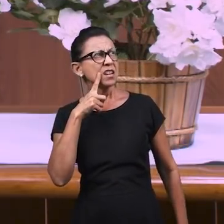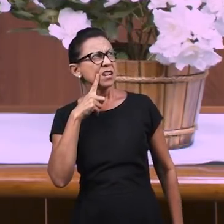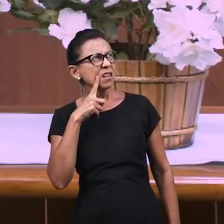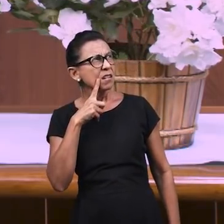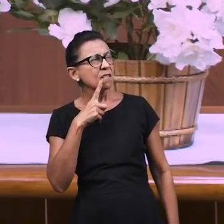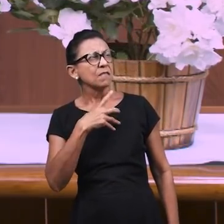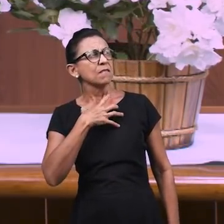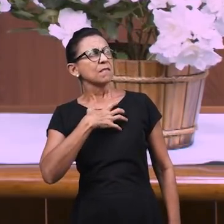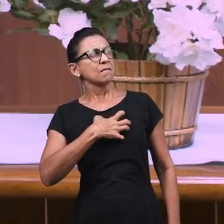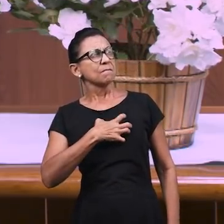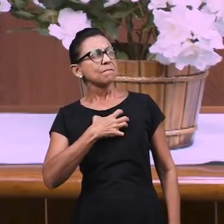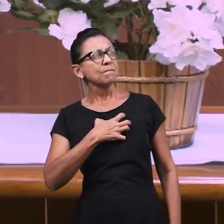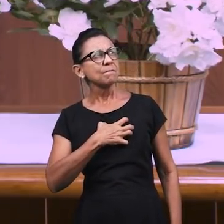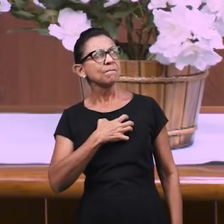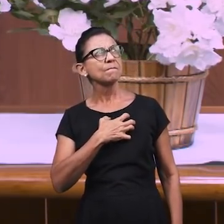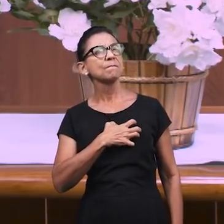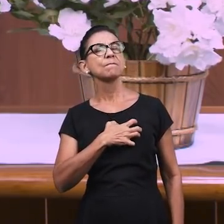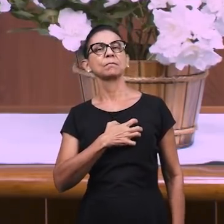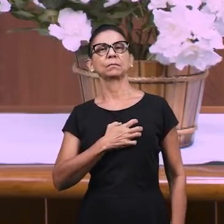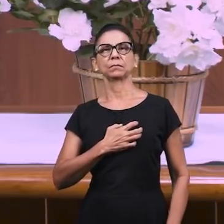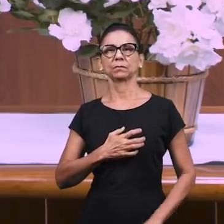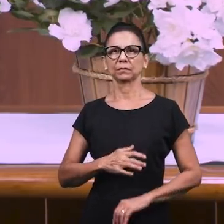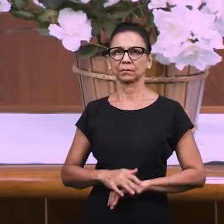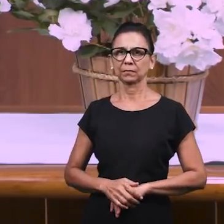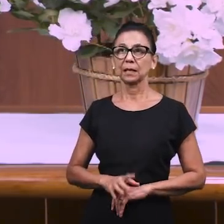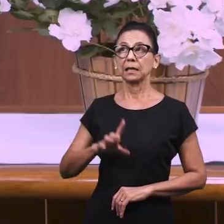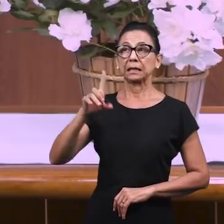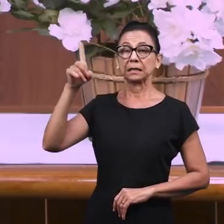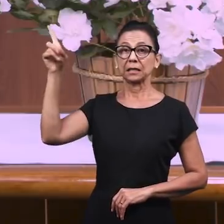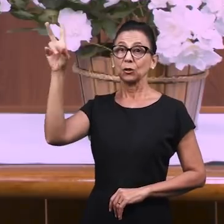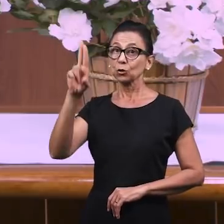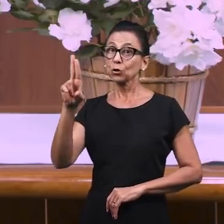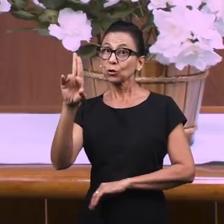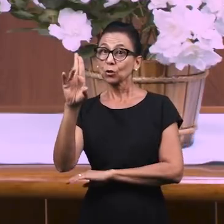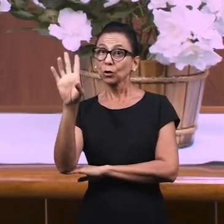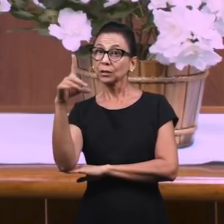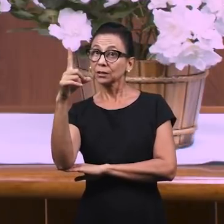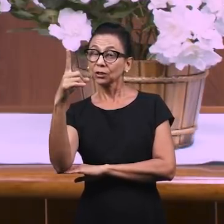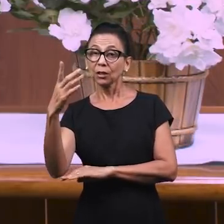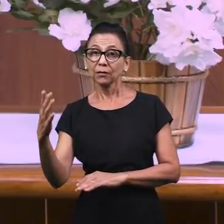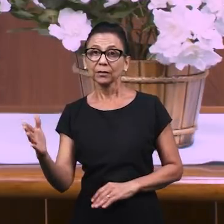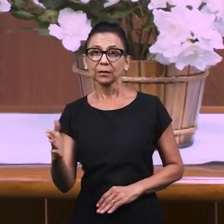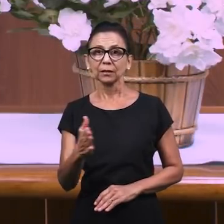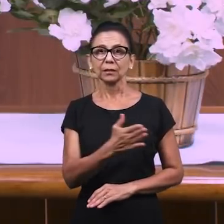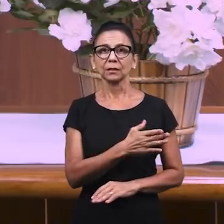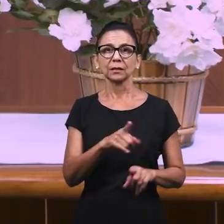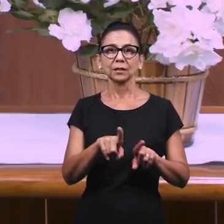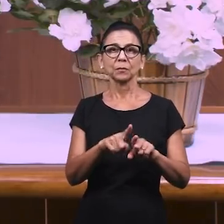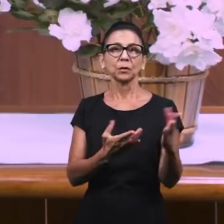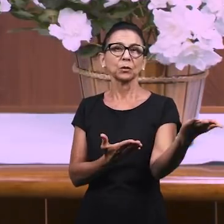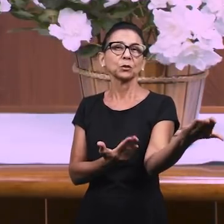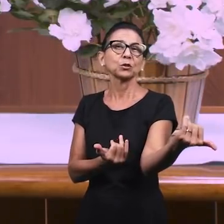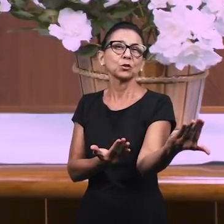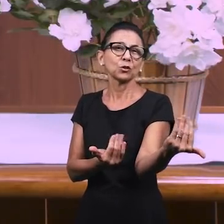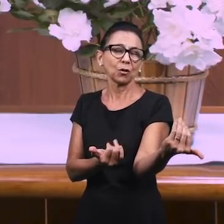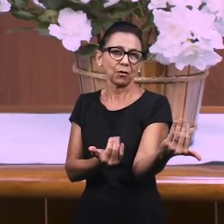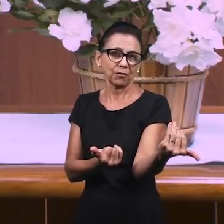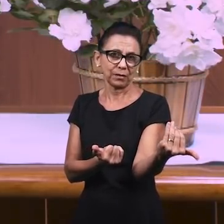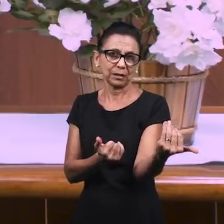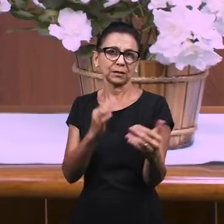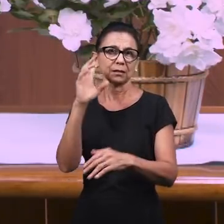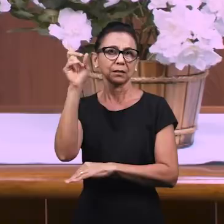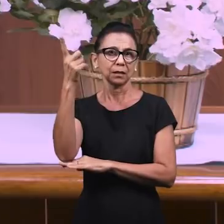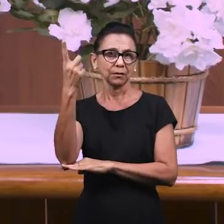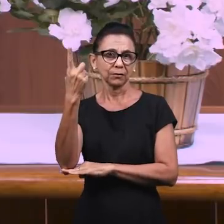Era um menino, um jovem, mas Deus contou com ele. Você vai pegar Daniel, outro jovem. Então vamos ver muito isso no Velho